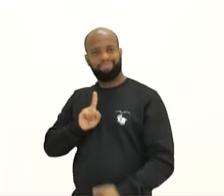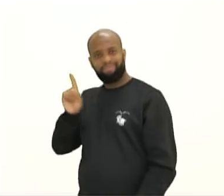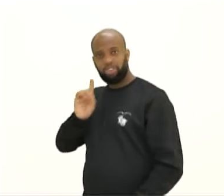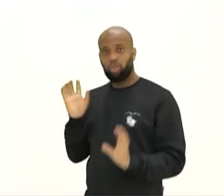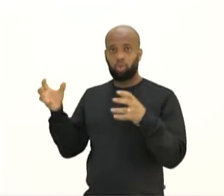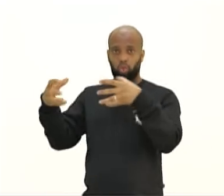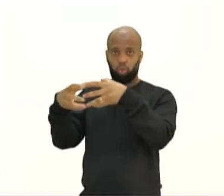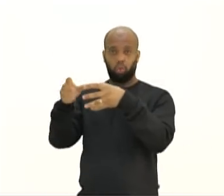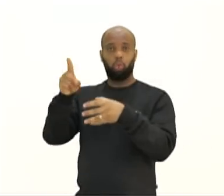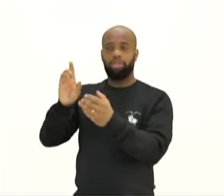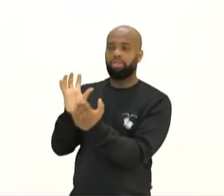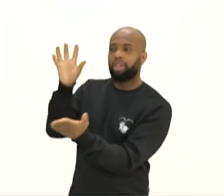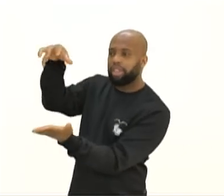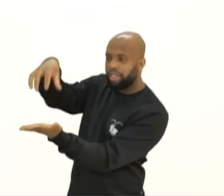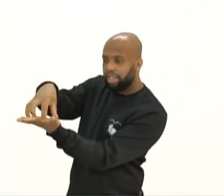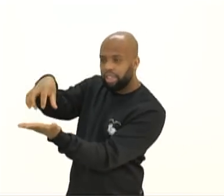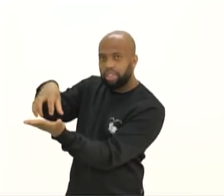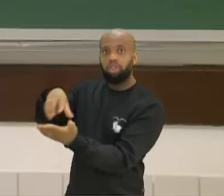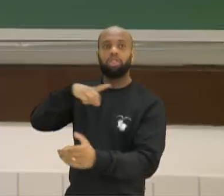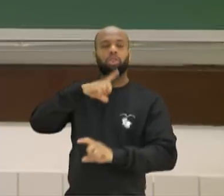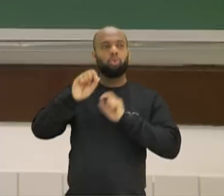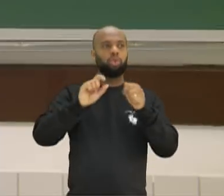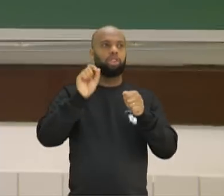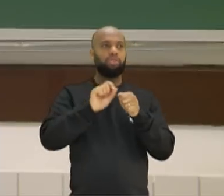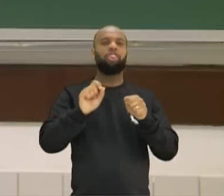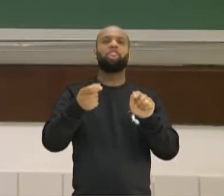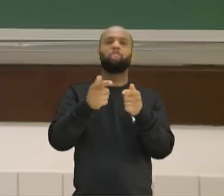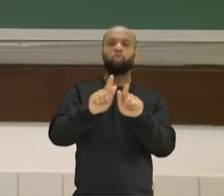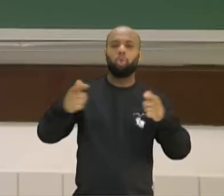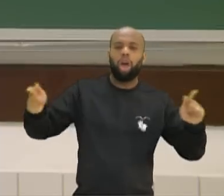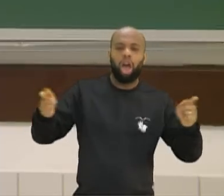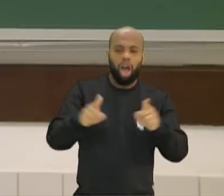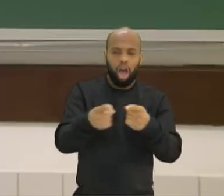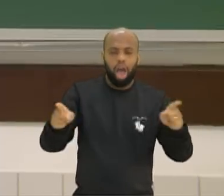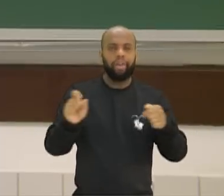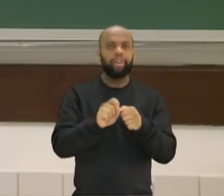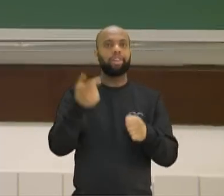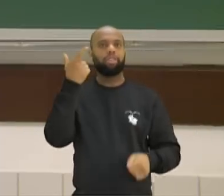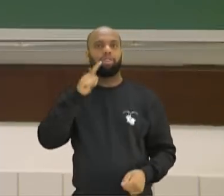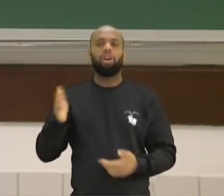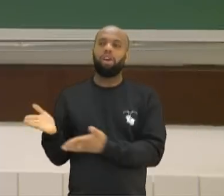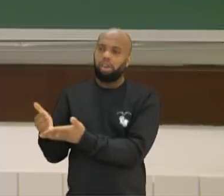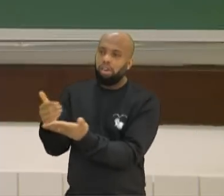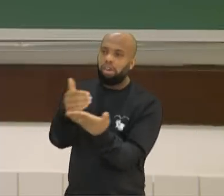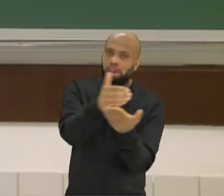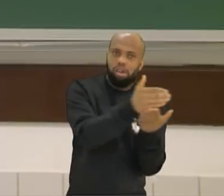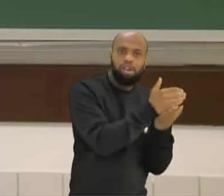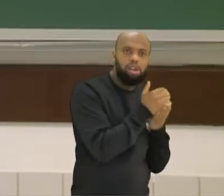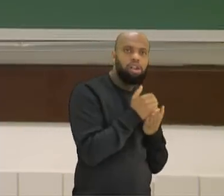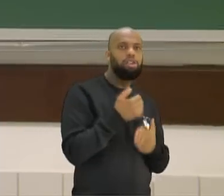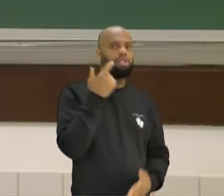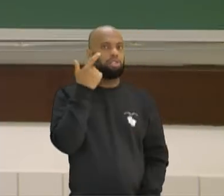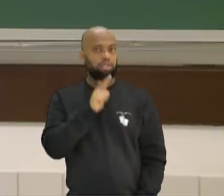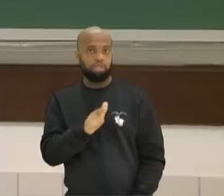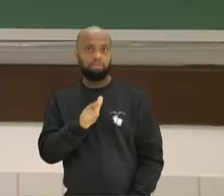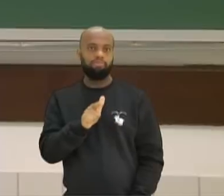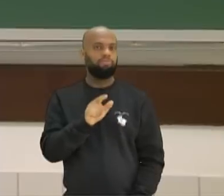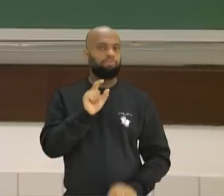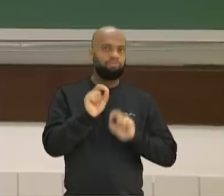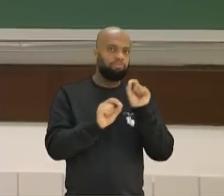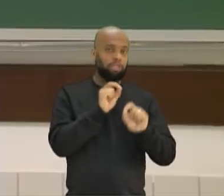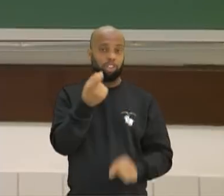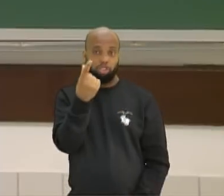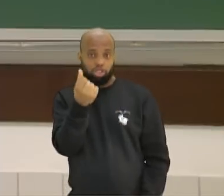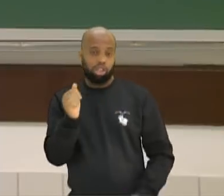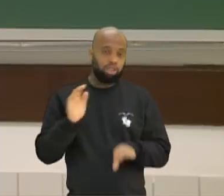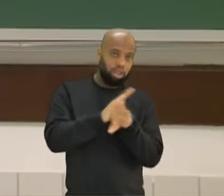é uma organização, eles realizam churrascos, às vezes, para arrecadar dinheiro para ajudar as pessoas com uma deficiência, e lá,